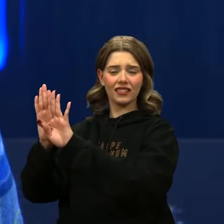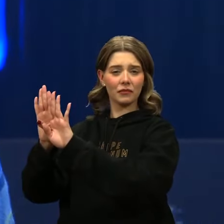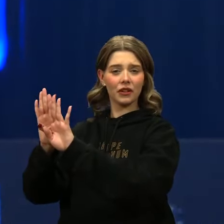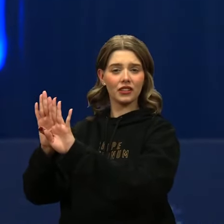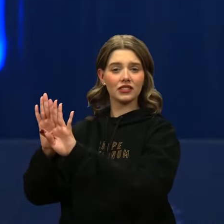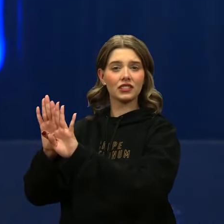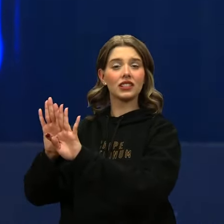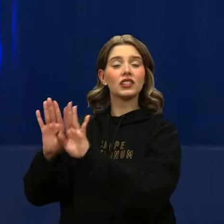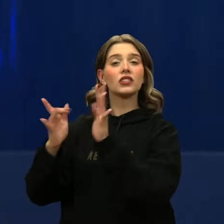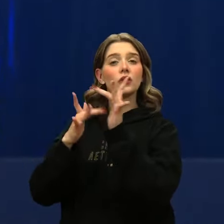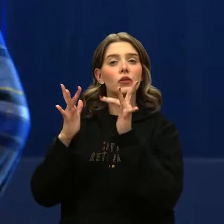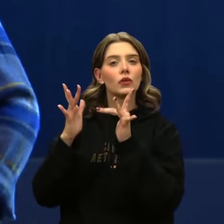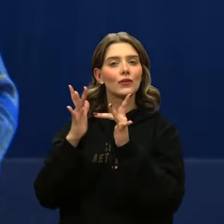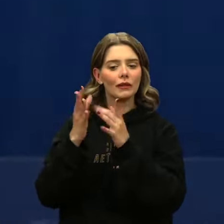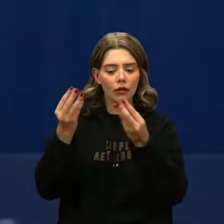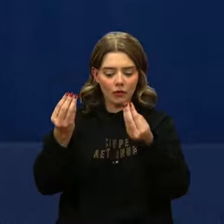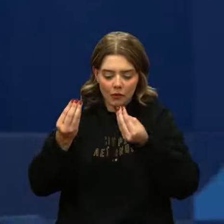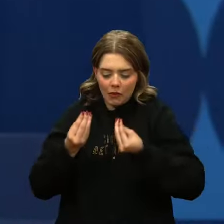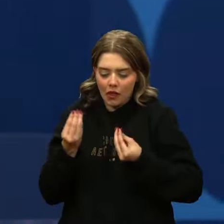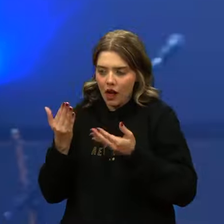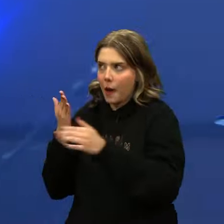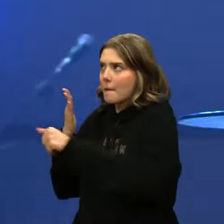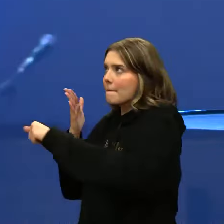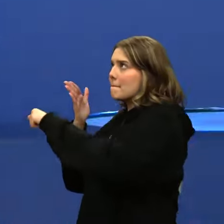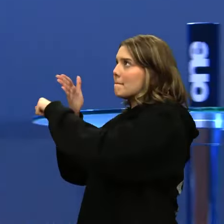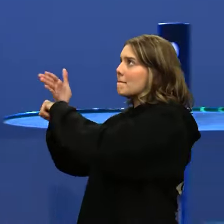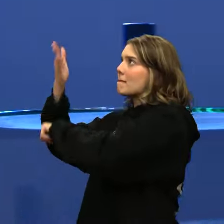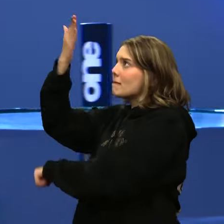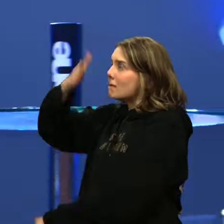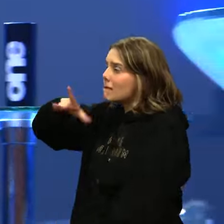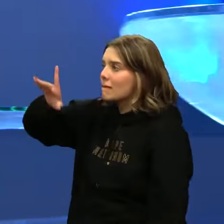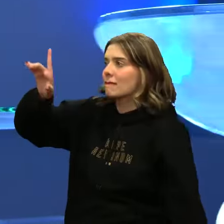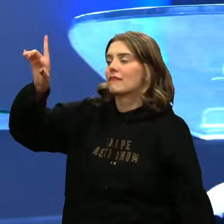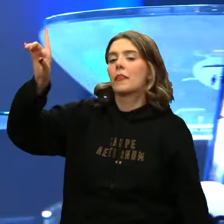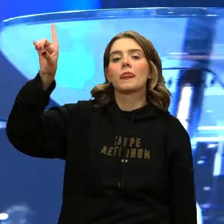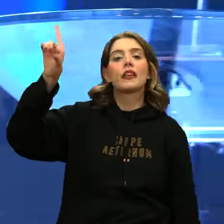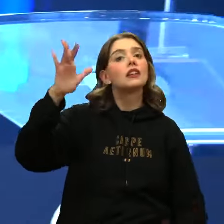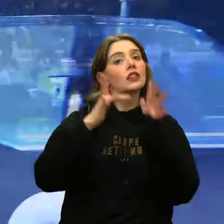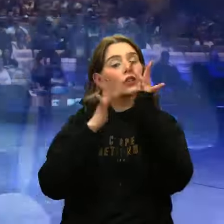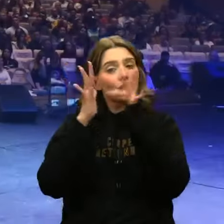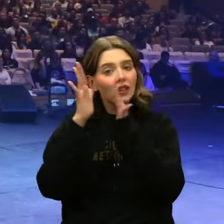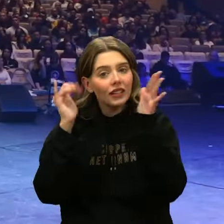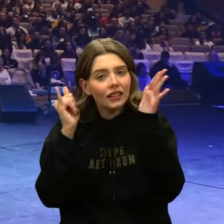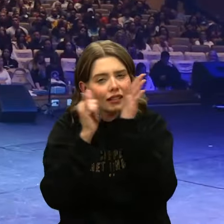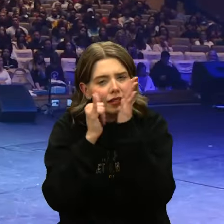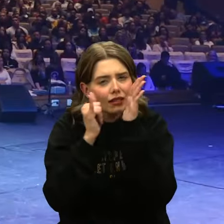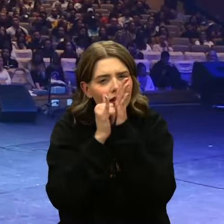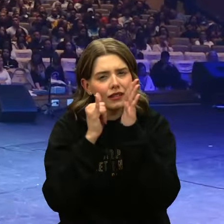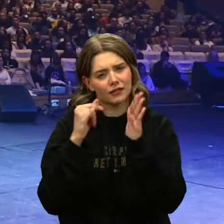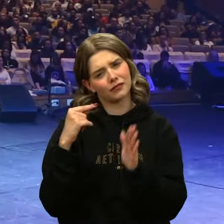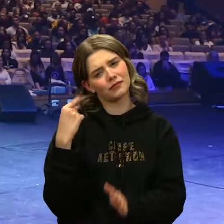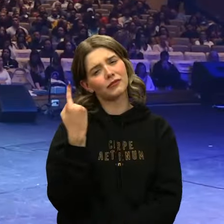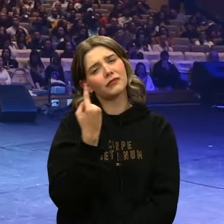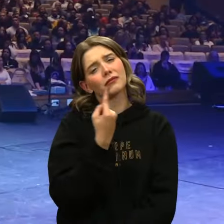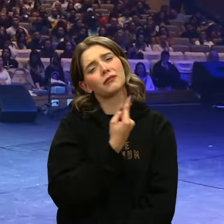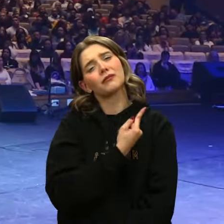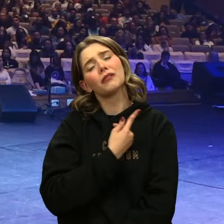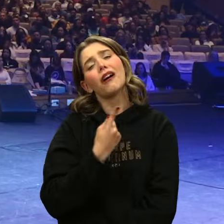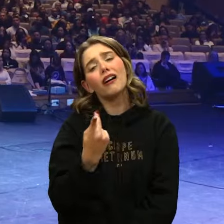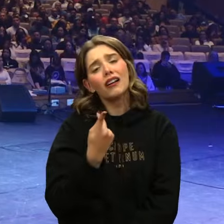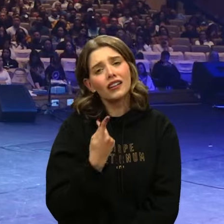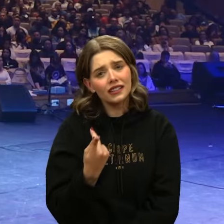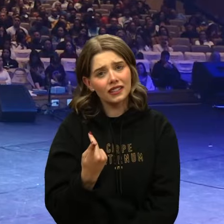do trono de Deus. Ele é aquele que intercede por mim e por você. Ele é aquele que dá ou nega o